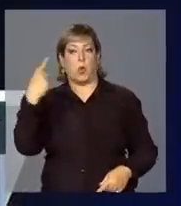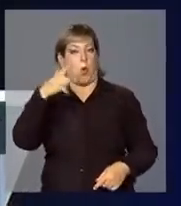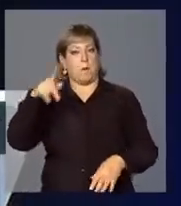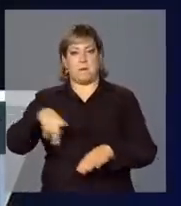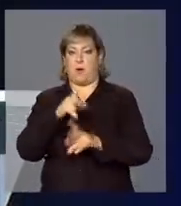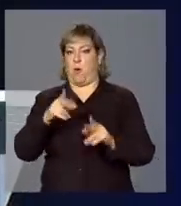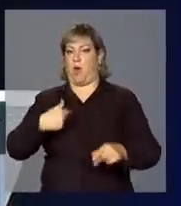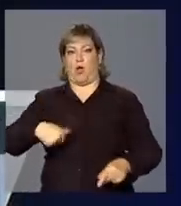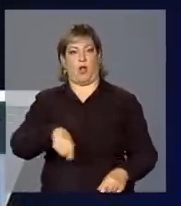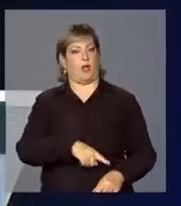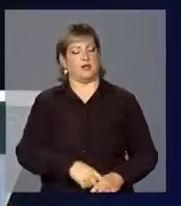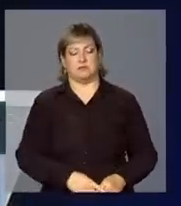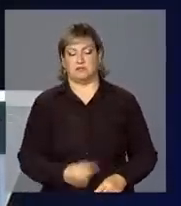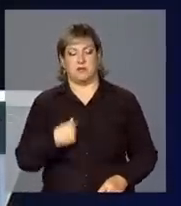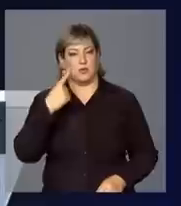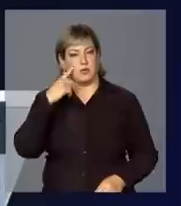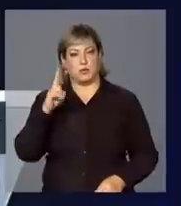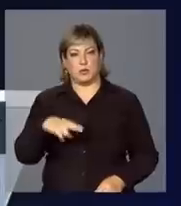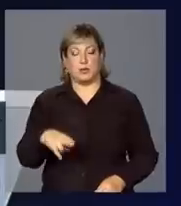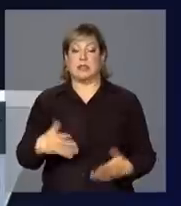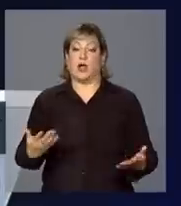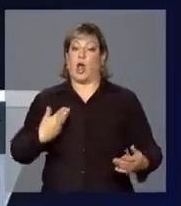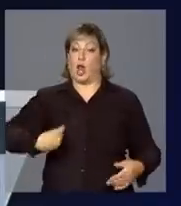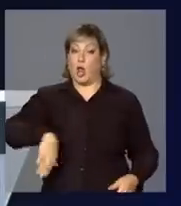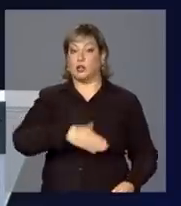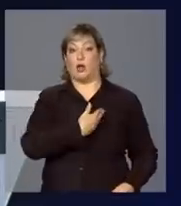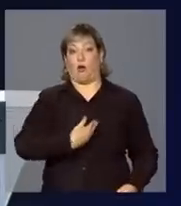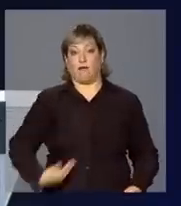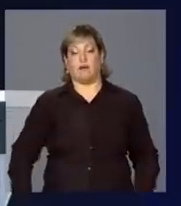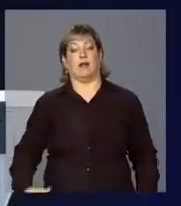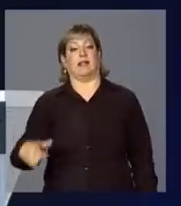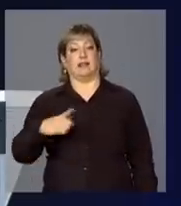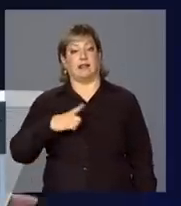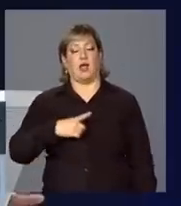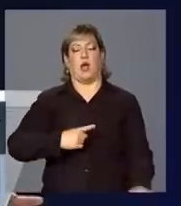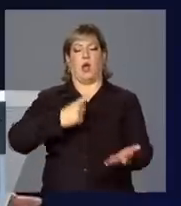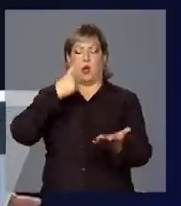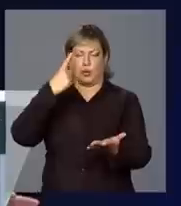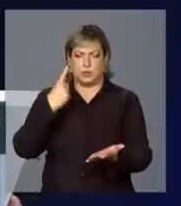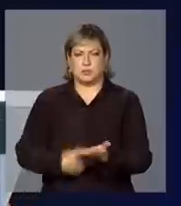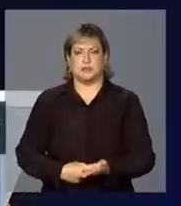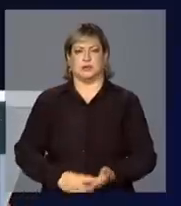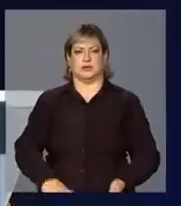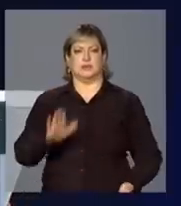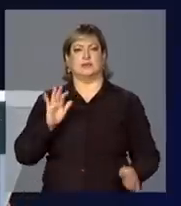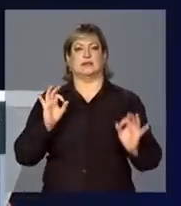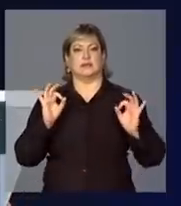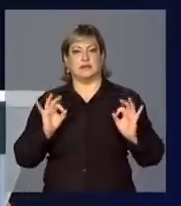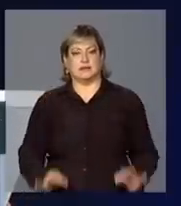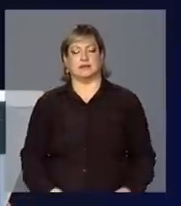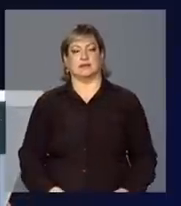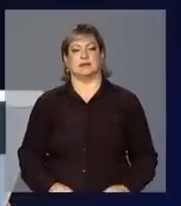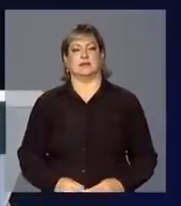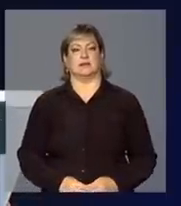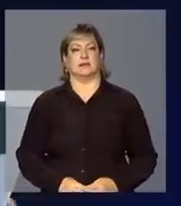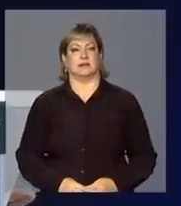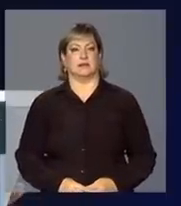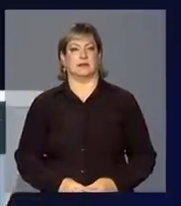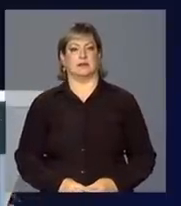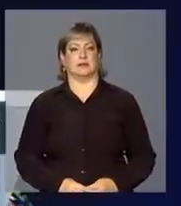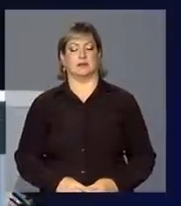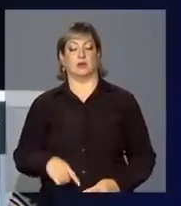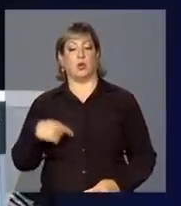Nosso governo tem, portanto, como eu dizia para os senhores, um compromisso inquestionável com